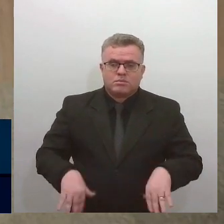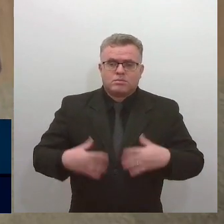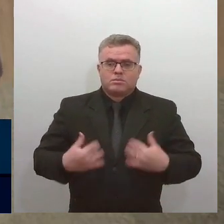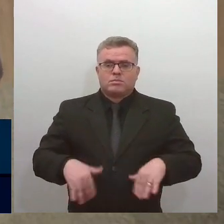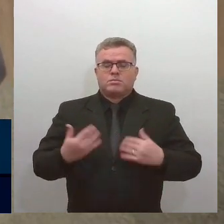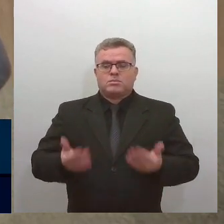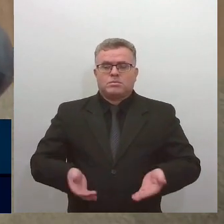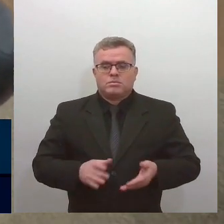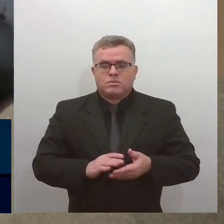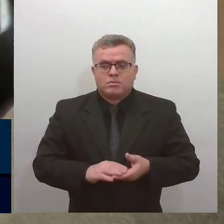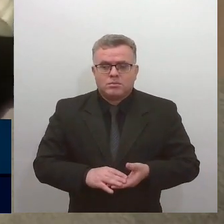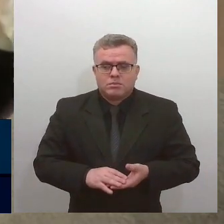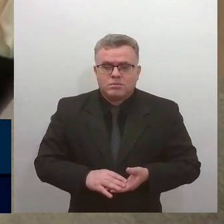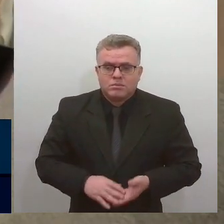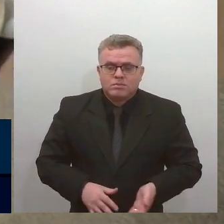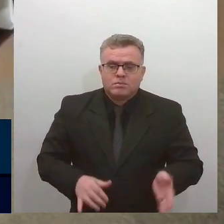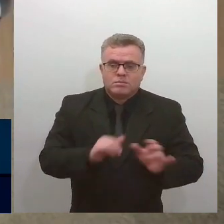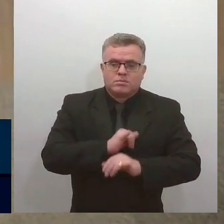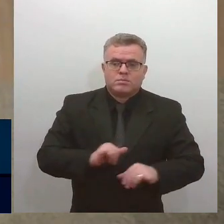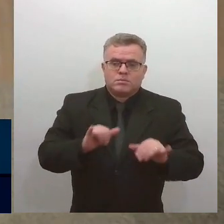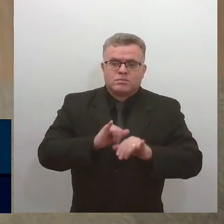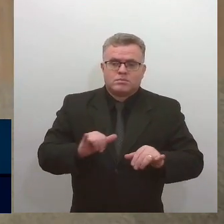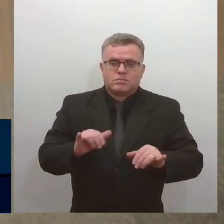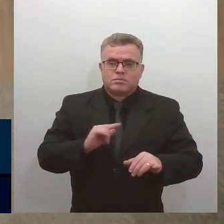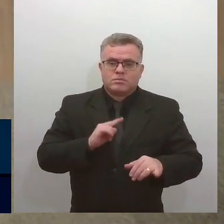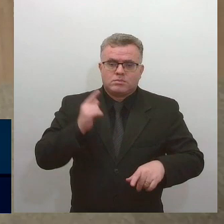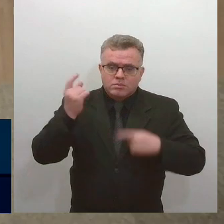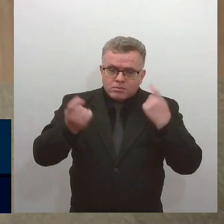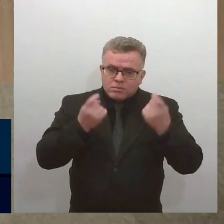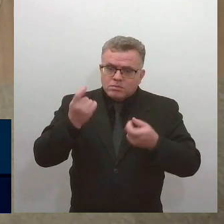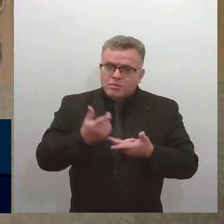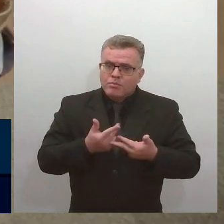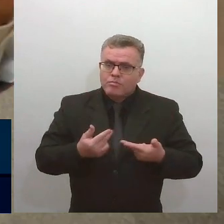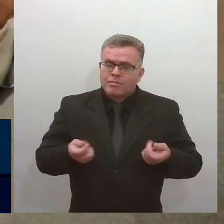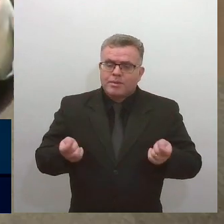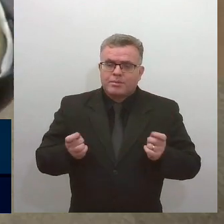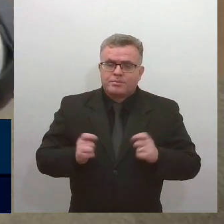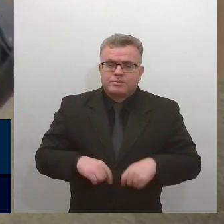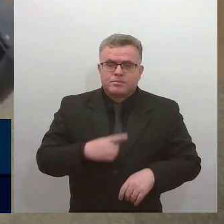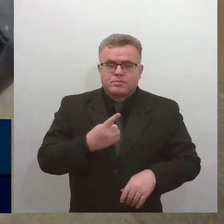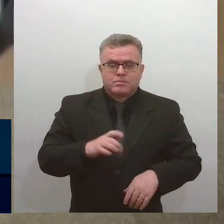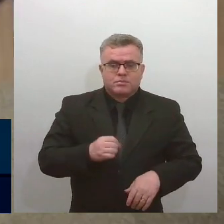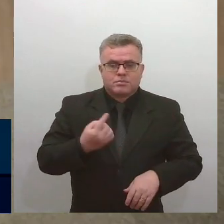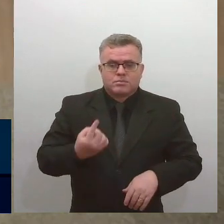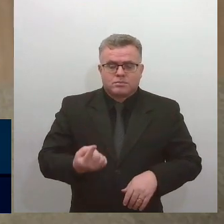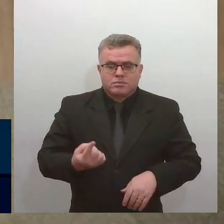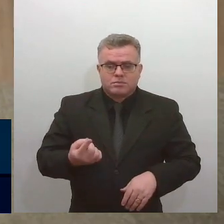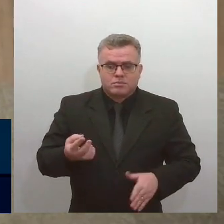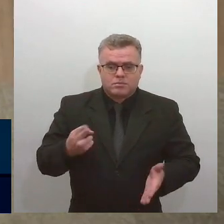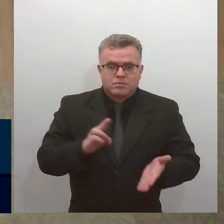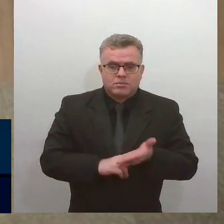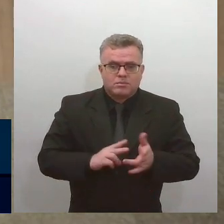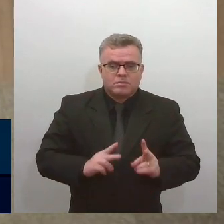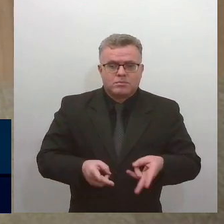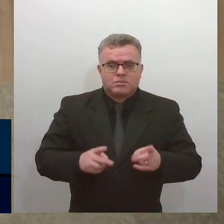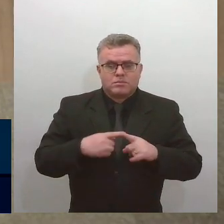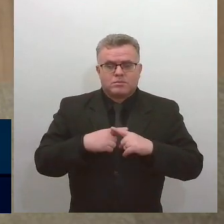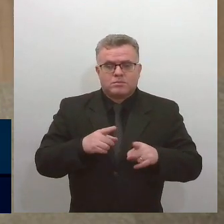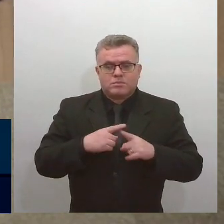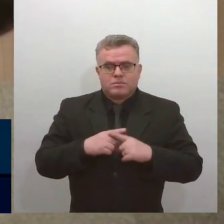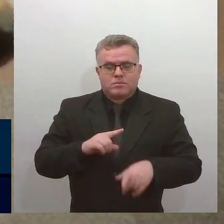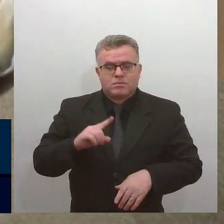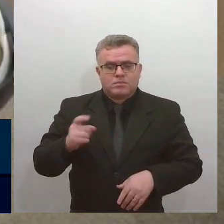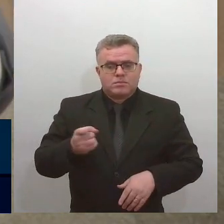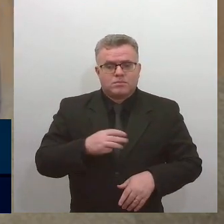também uma preocupação muito grande com a BR101 e eu quero fazer uma crítica ao ex-ministro que é o governador de São Paulo hoje